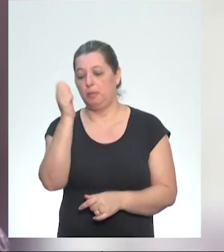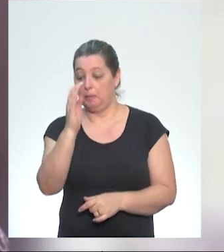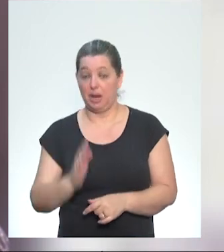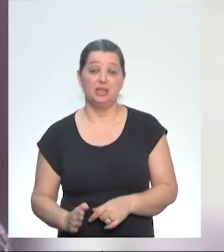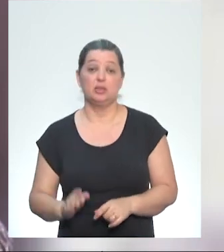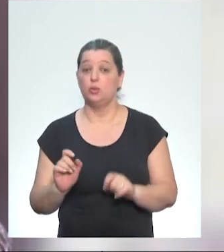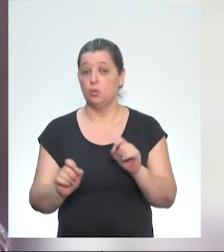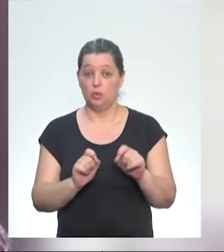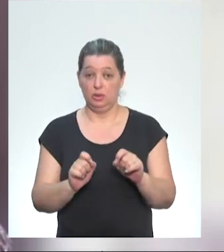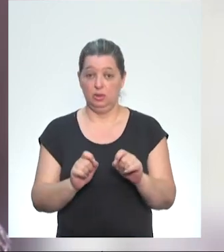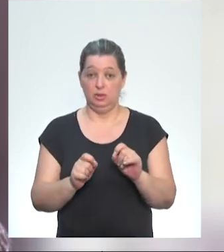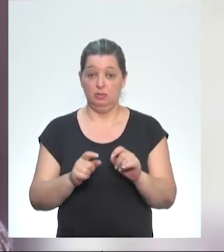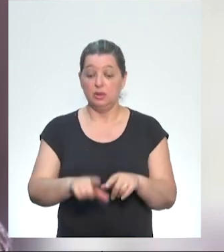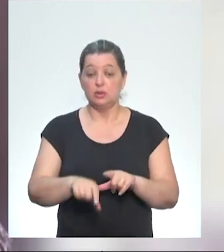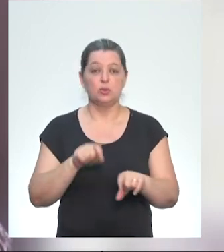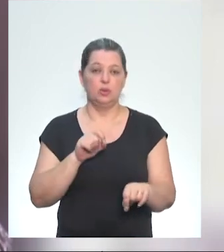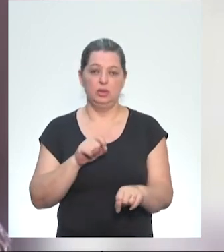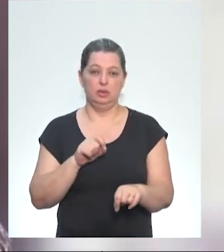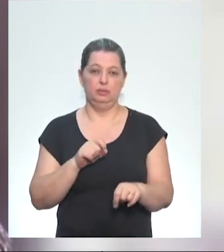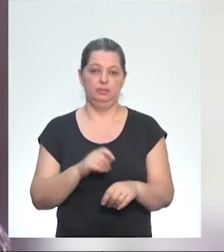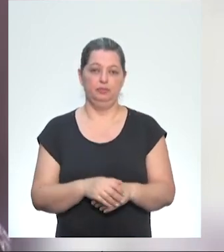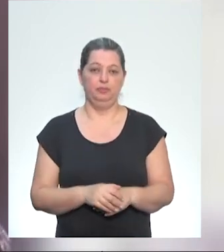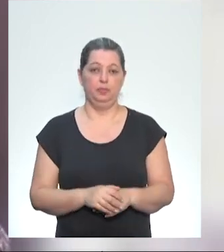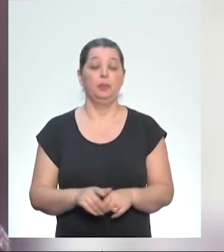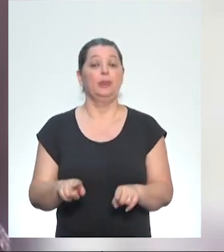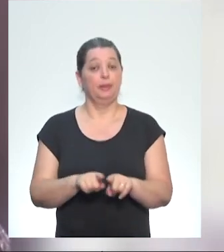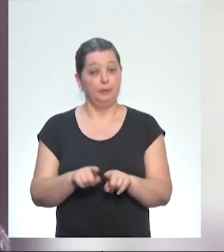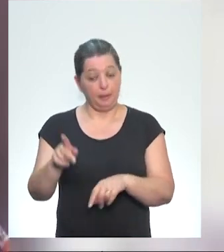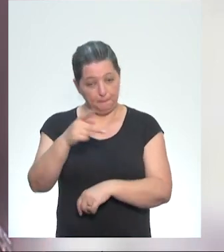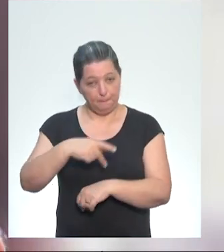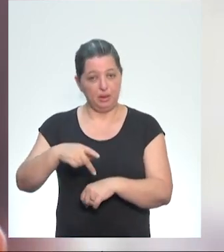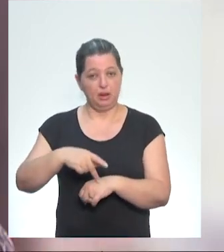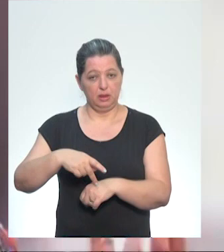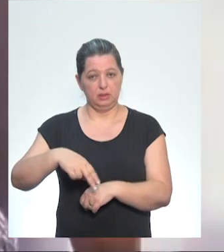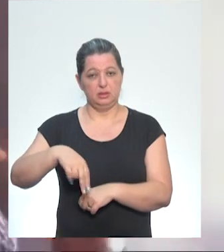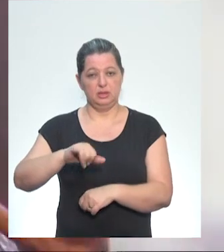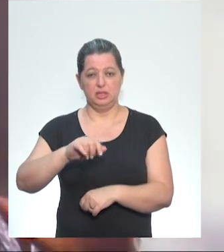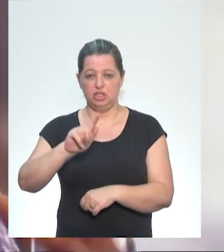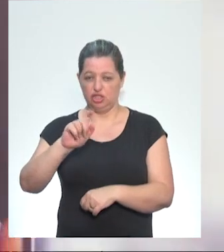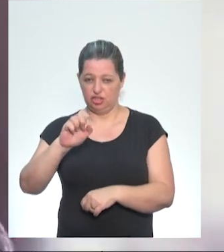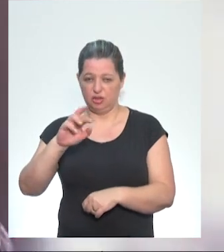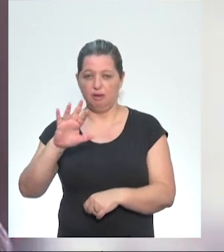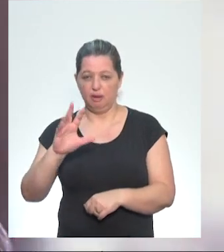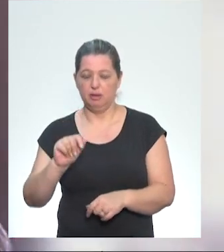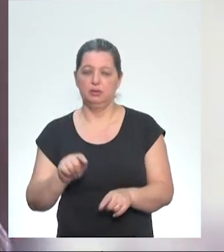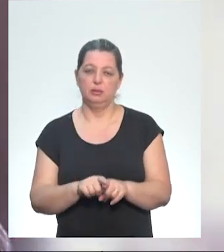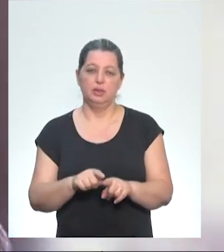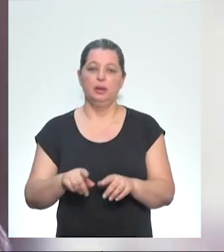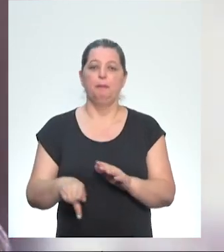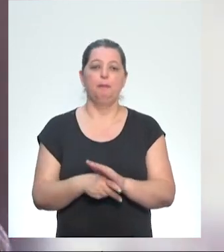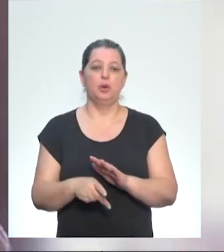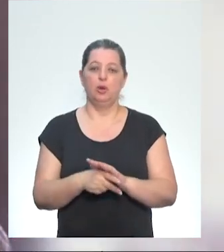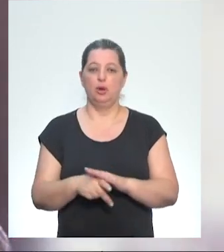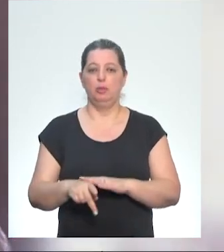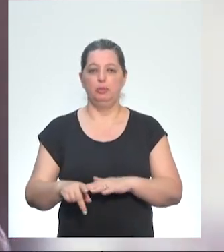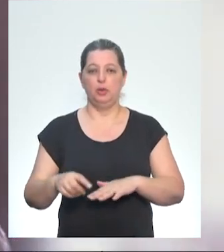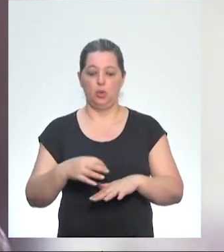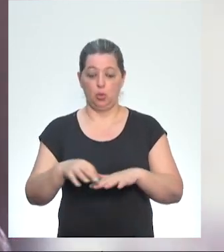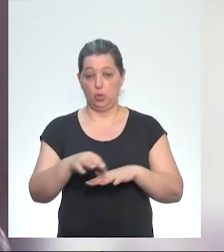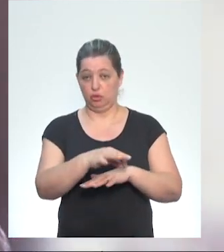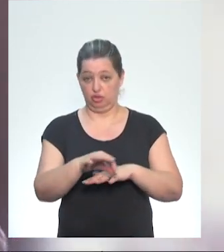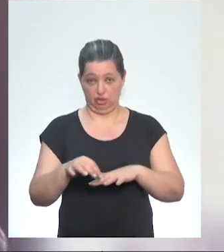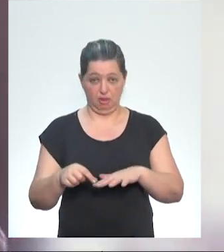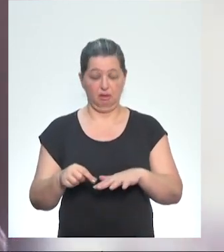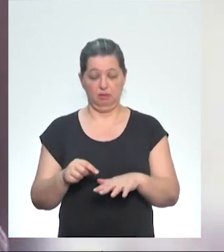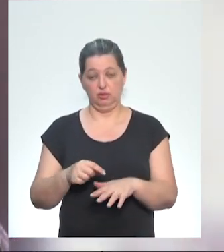ser a memória nacional lá da Nigéria? Ou a memória do continente africano, né? Quem faz essa escolha? Infelizmente,